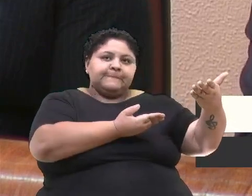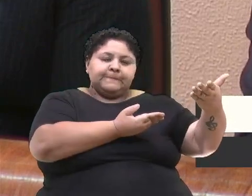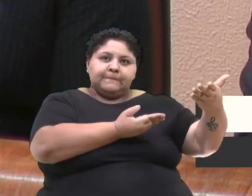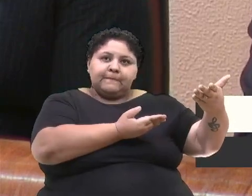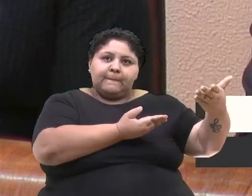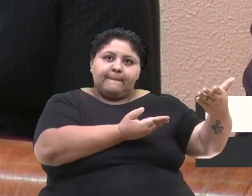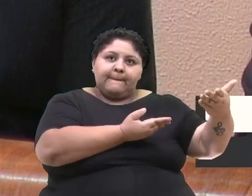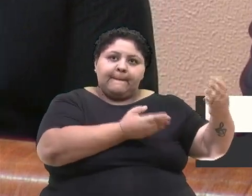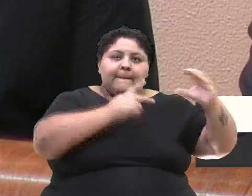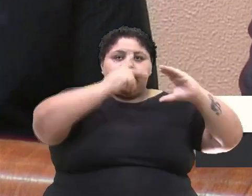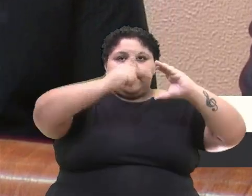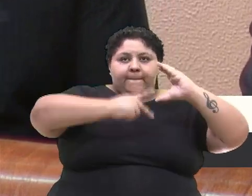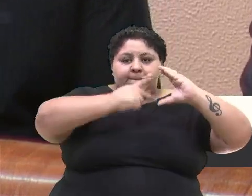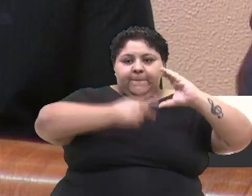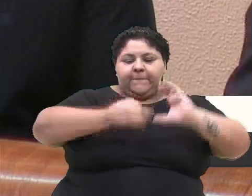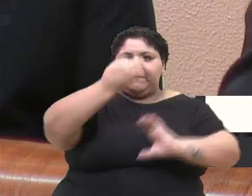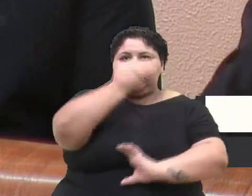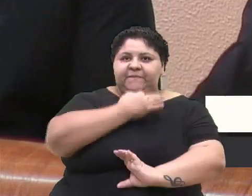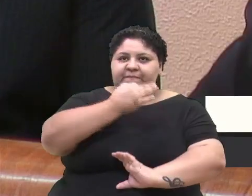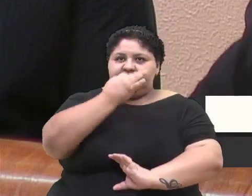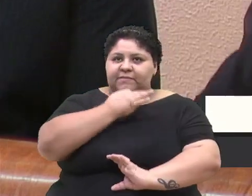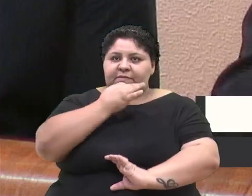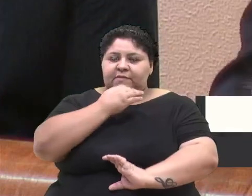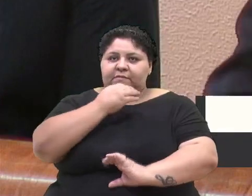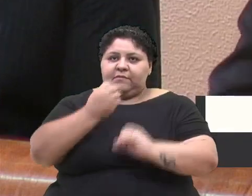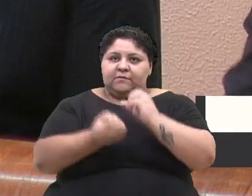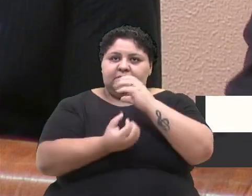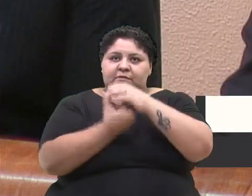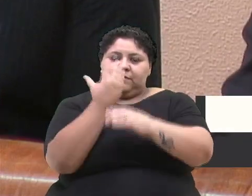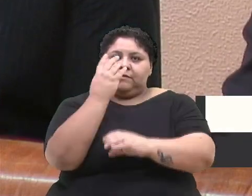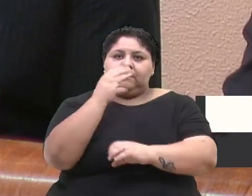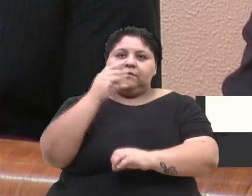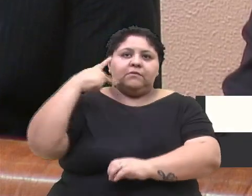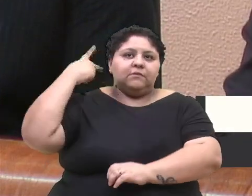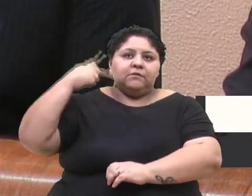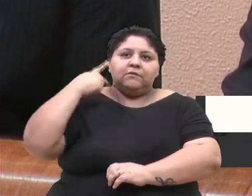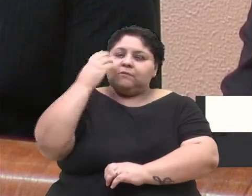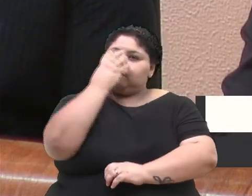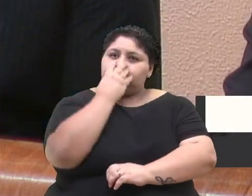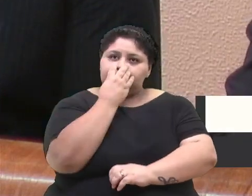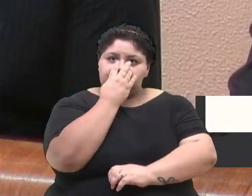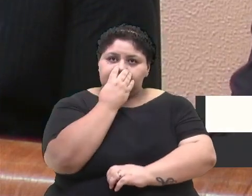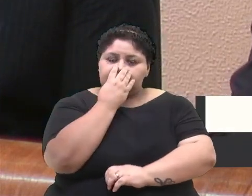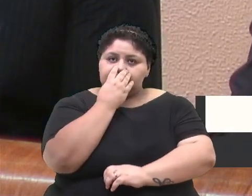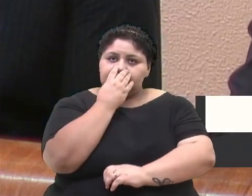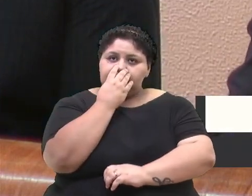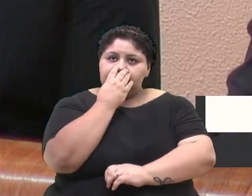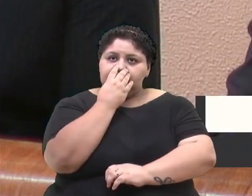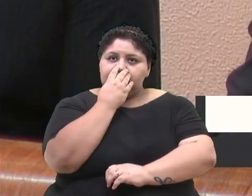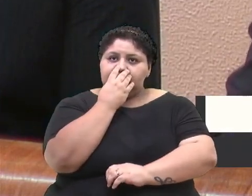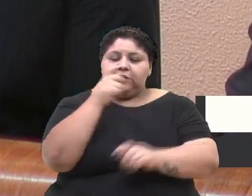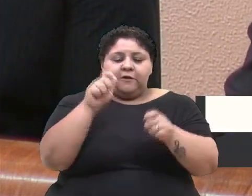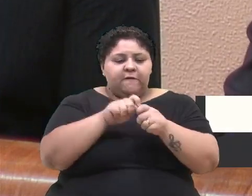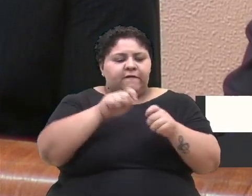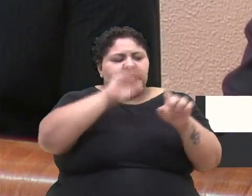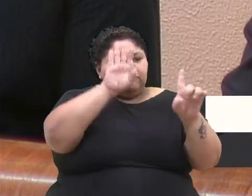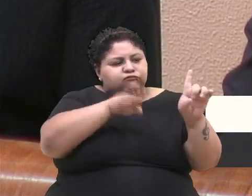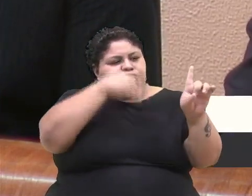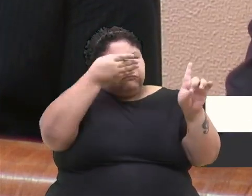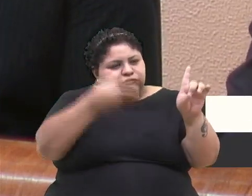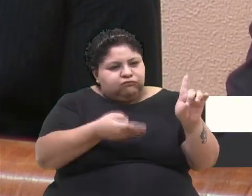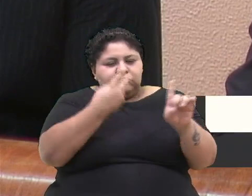A Câmara Municipal de Caxias do Sul, por iniciativa do vereador Gilfredo de Camires, presta justa homenagem